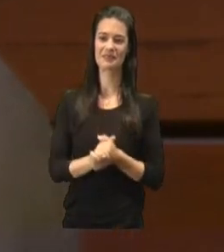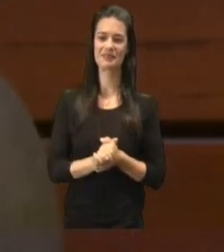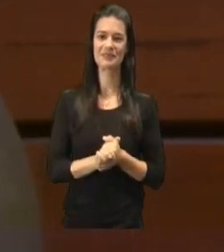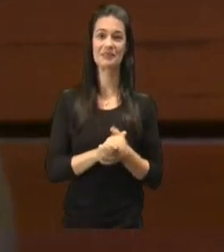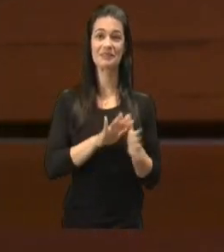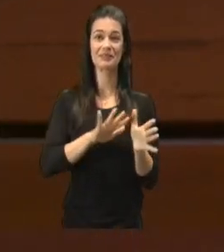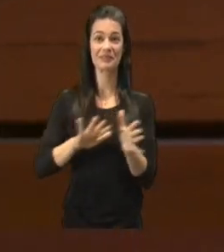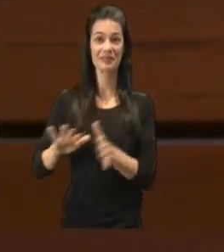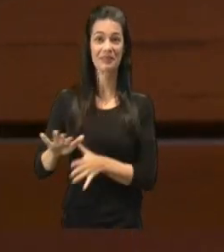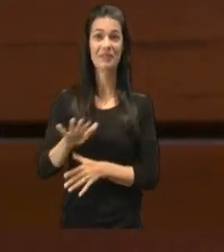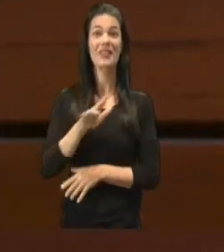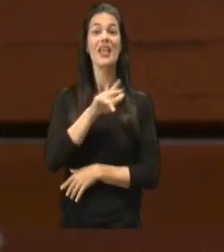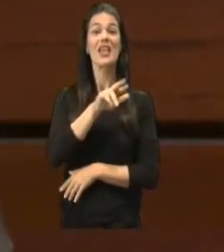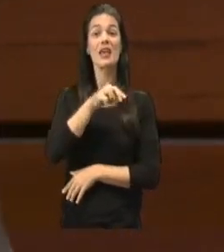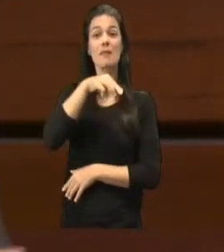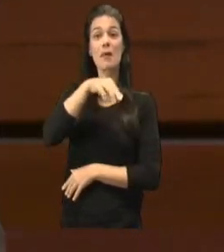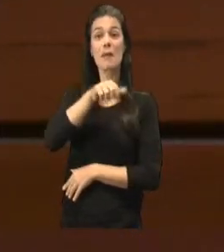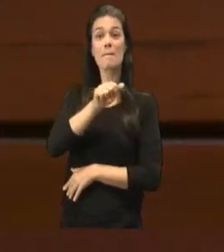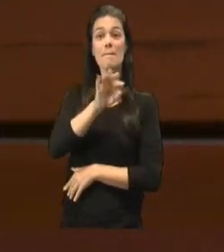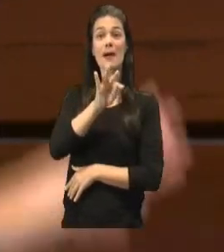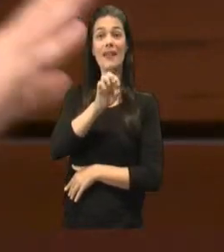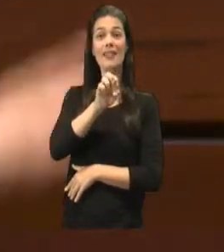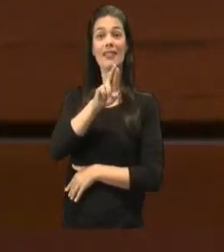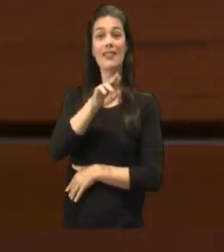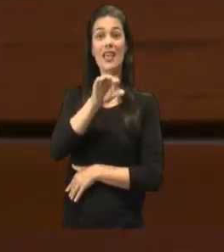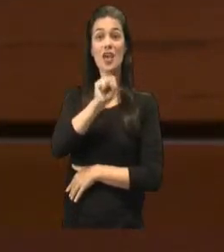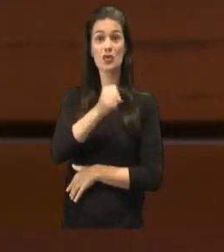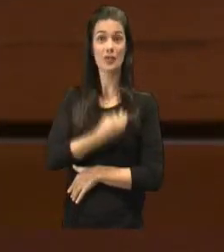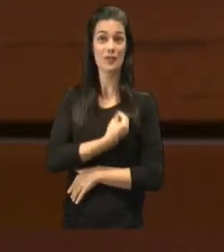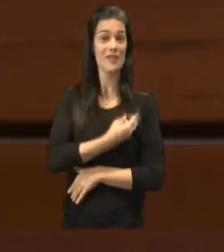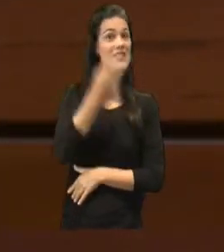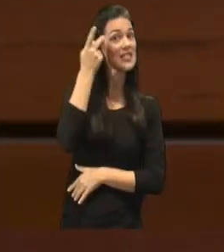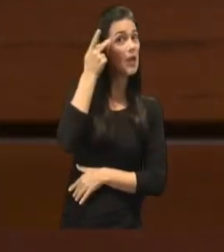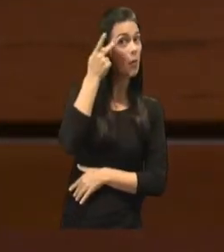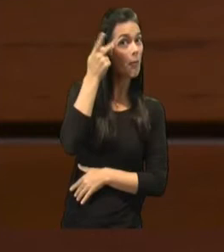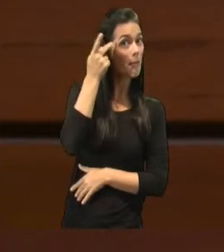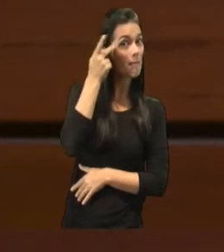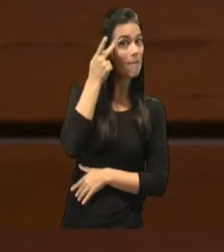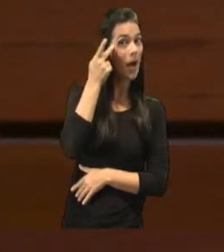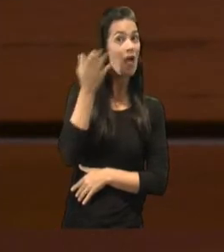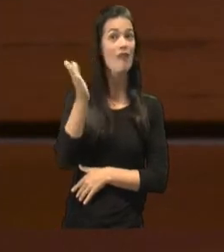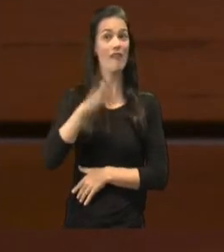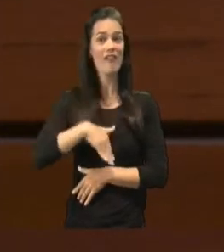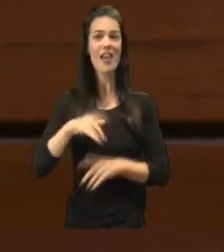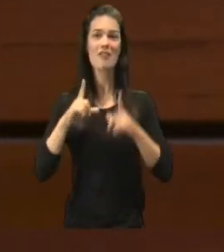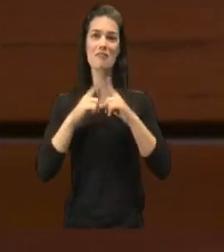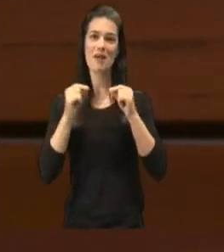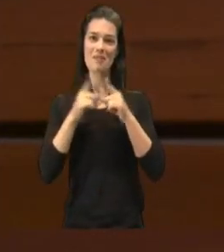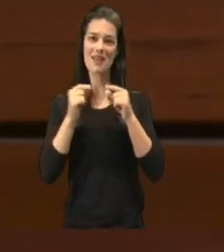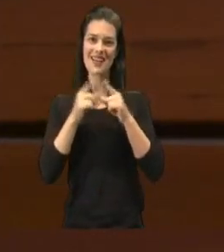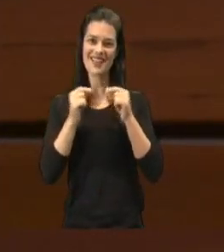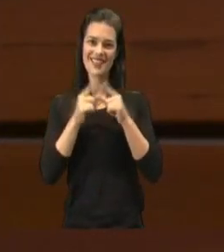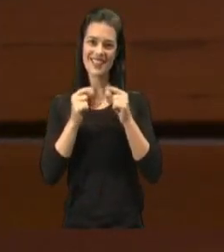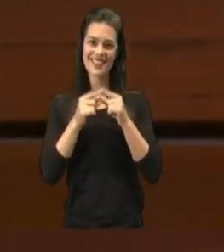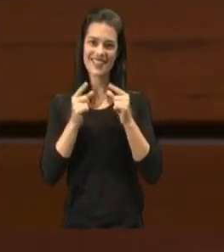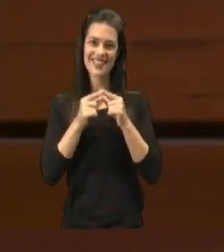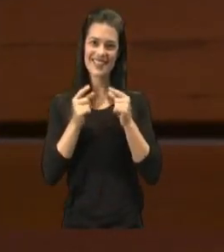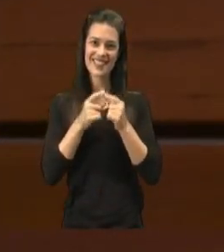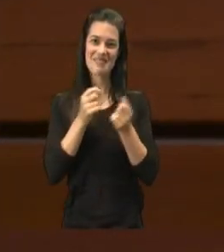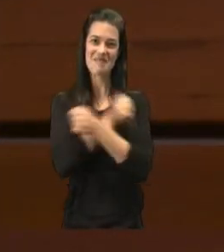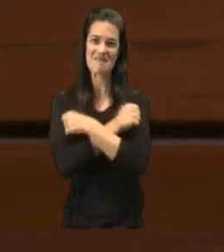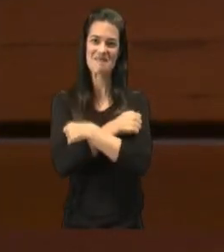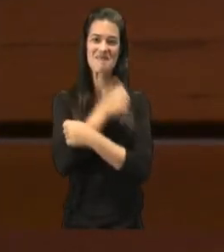São Paulo, que está conosco hoje. Mateus está aqui participando conosco. Deus abençoe você, Mateus, e toda a família, todos os irmãos